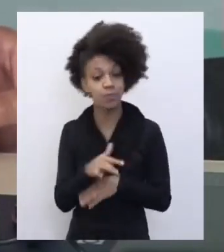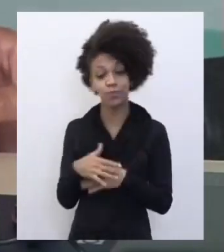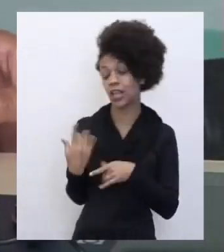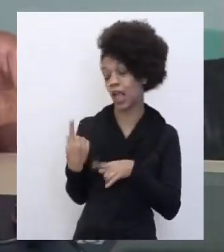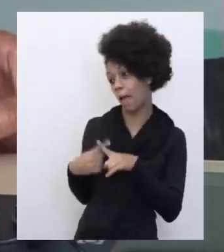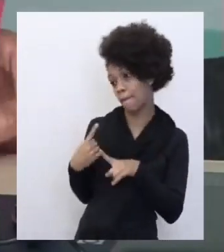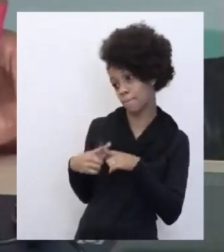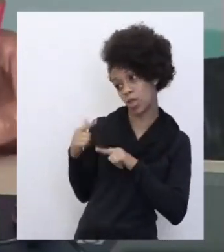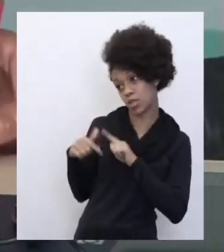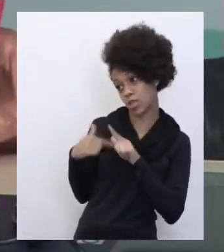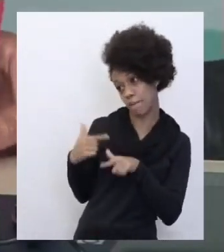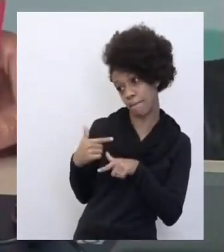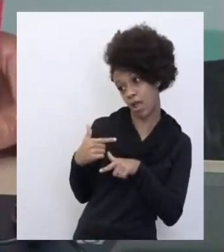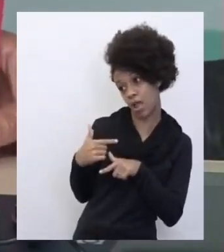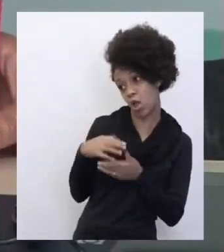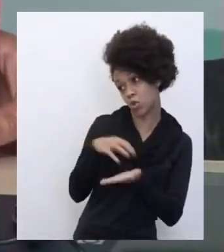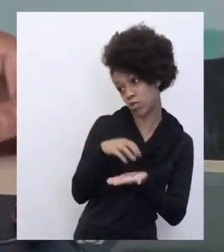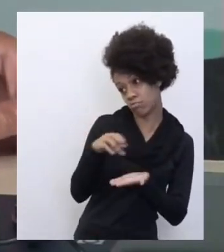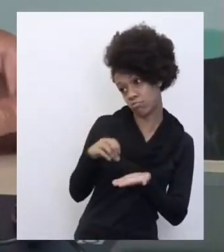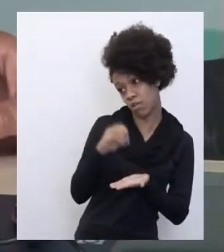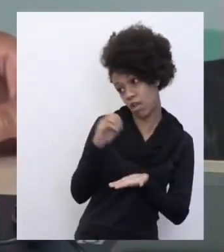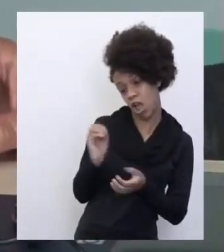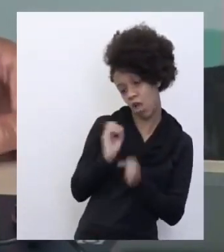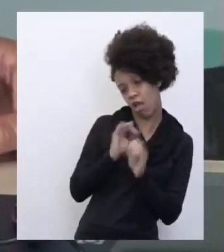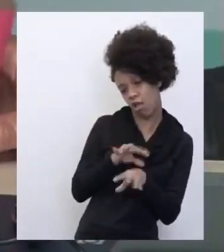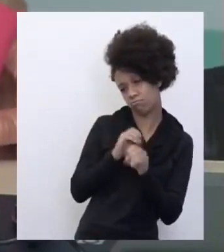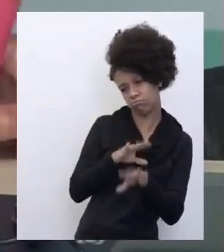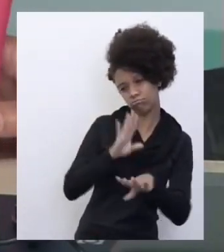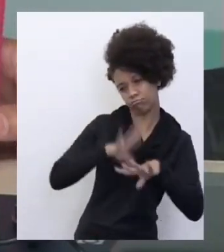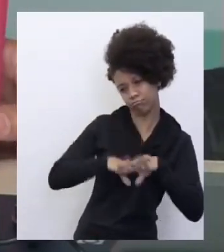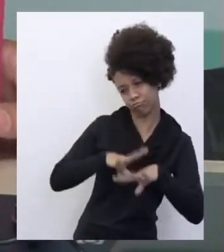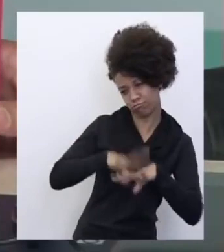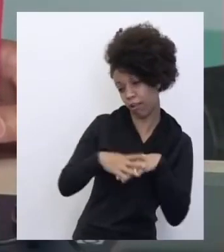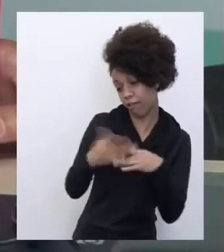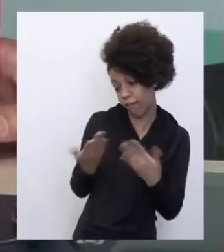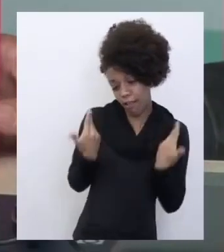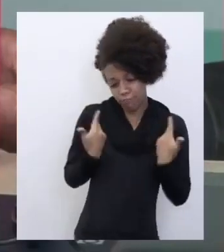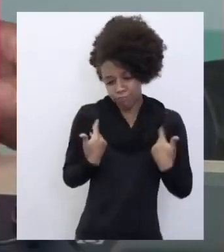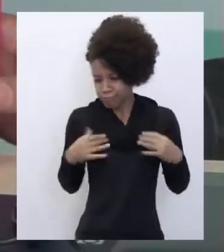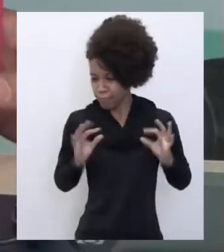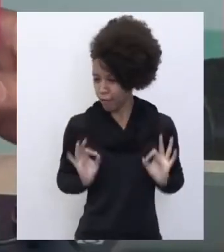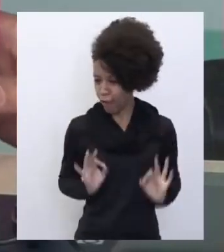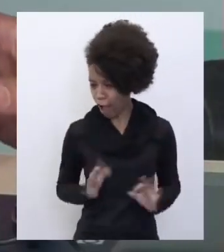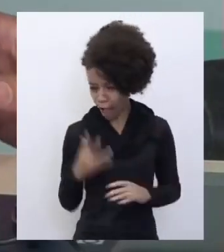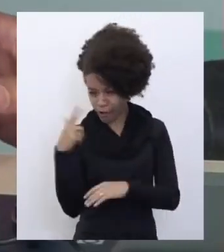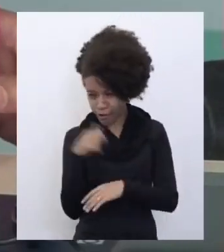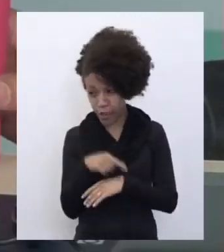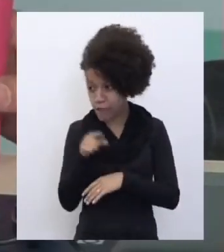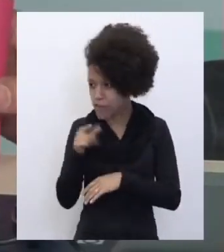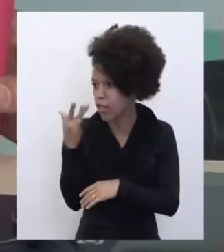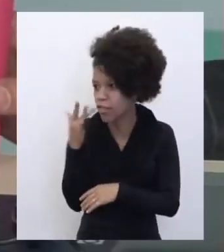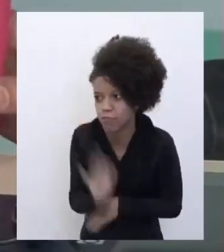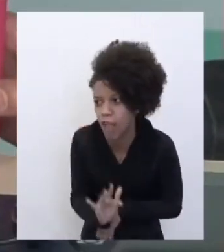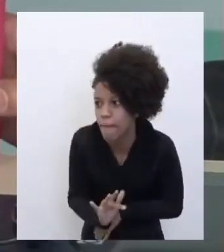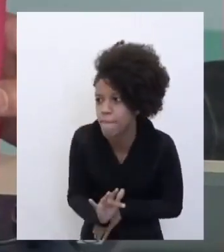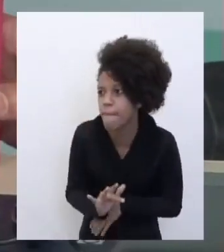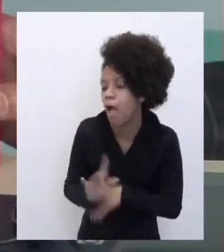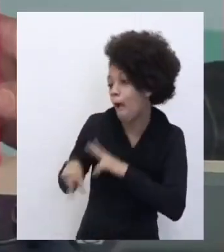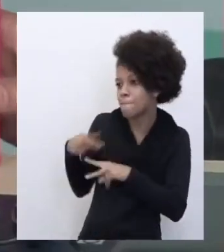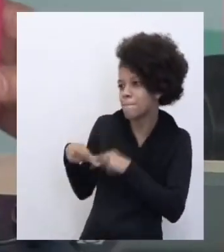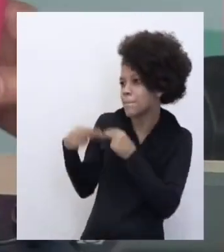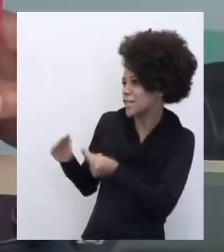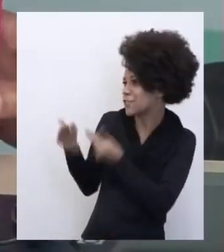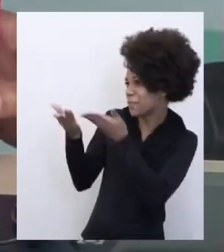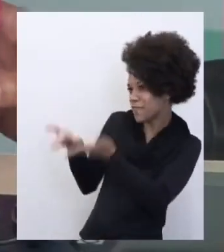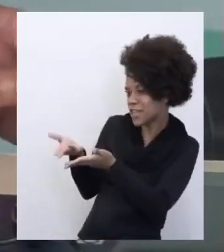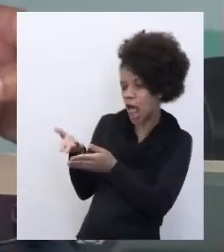eu trabalho lá no centro de mídias, eu dou aula pra galera de matemática, e aí eu tenho essa camiseta lindona. Você não sabe, eu trouxe um presente pra